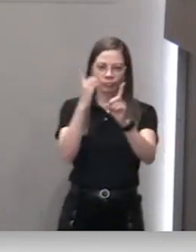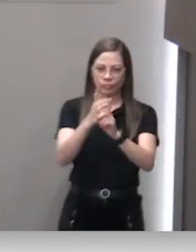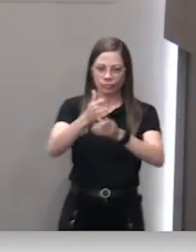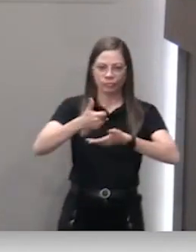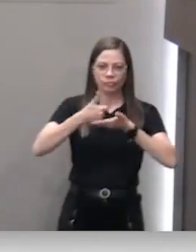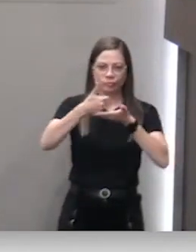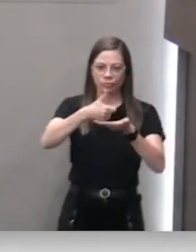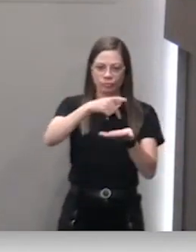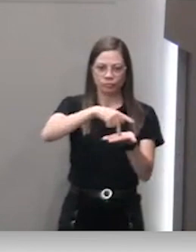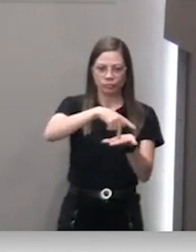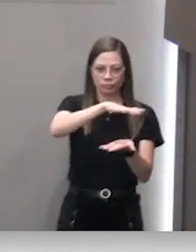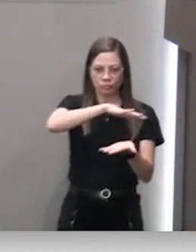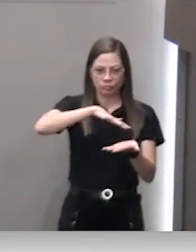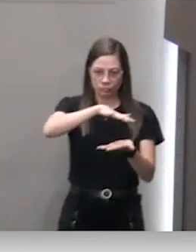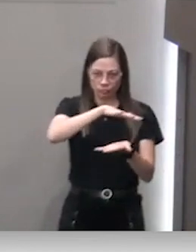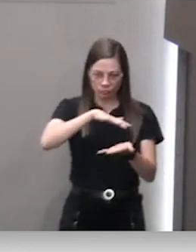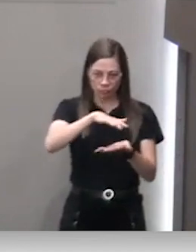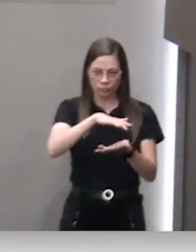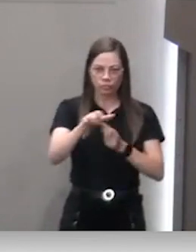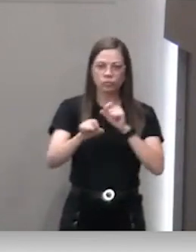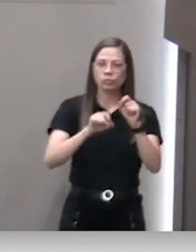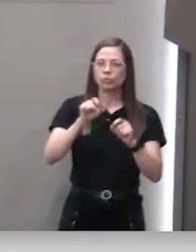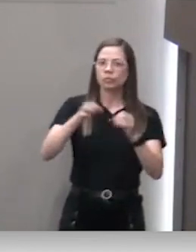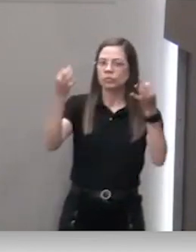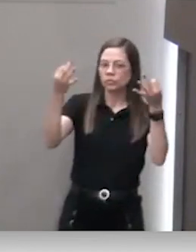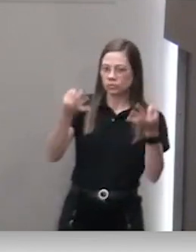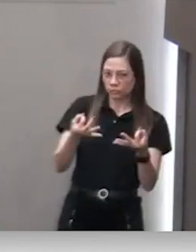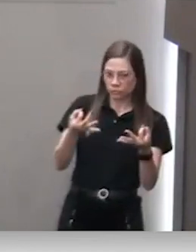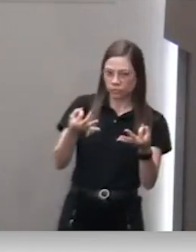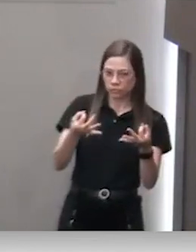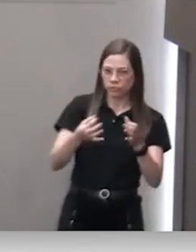realidade. O que fica certo,